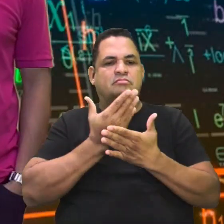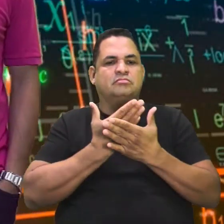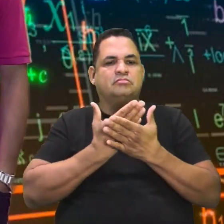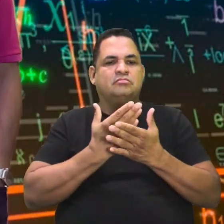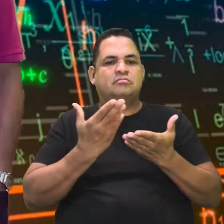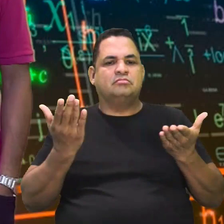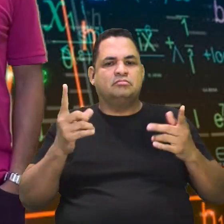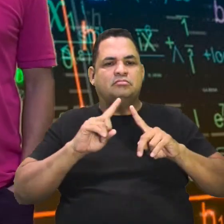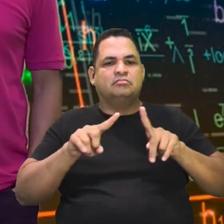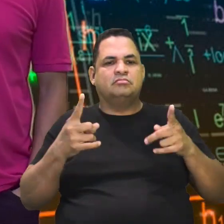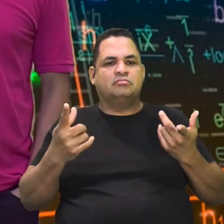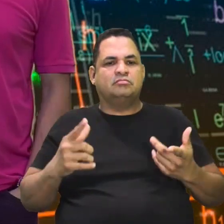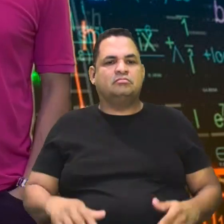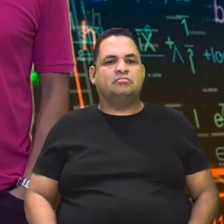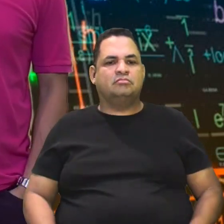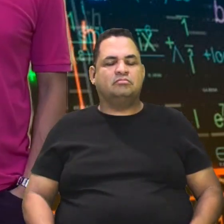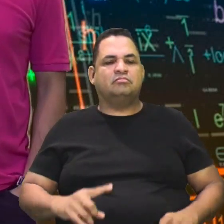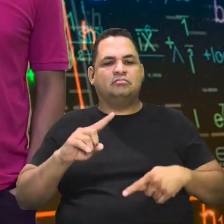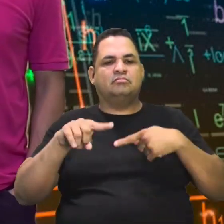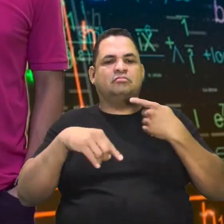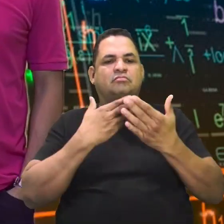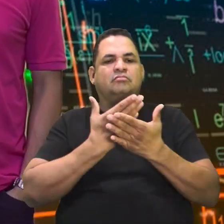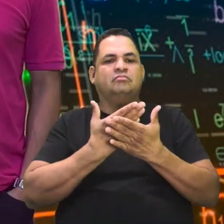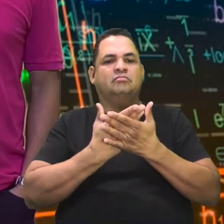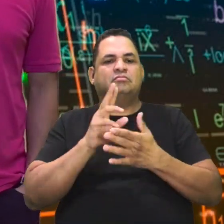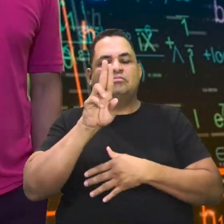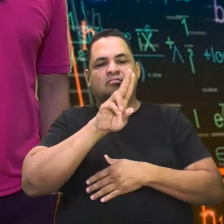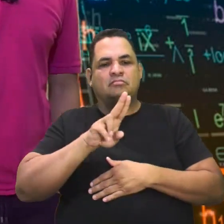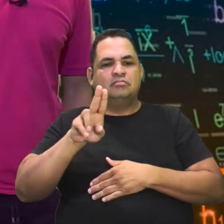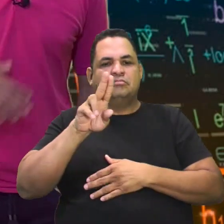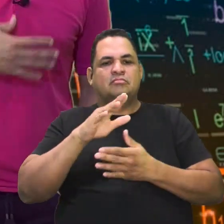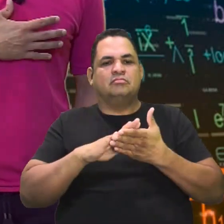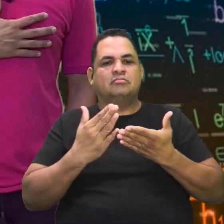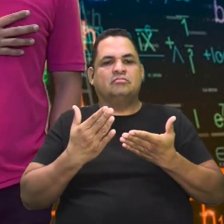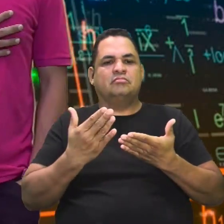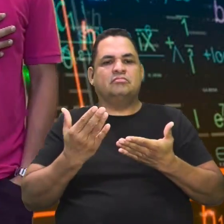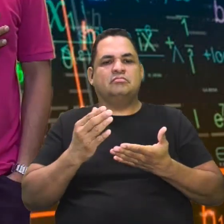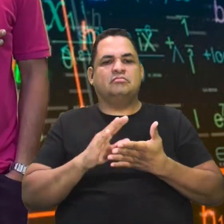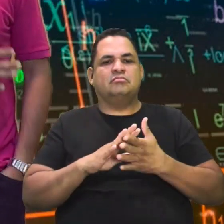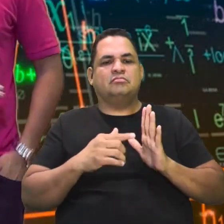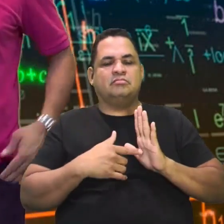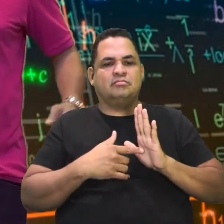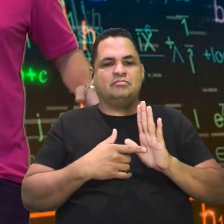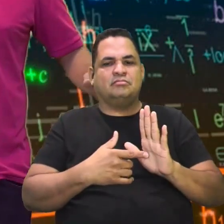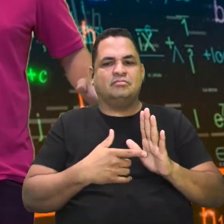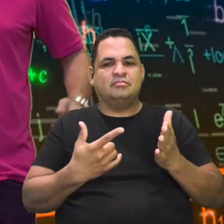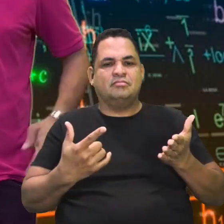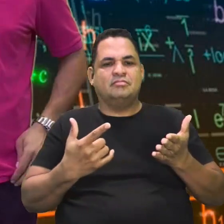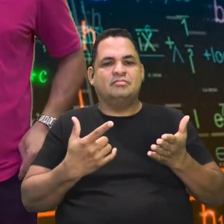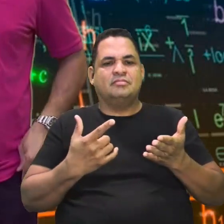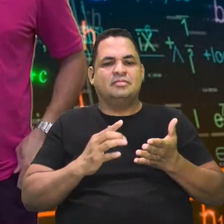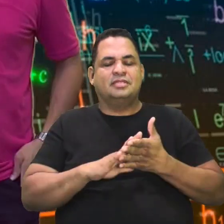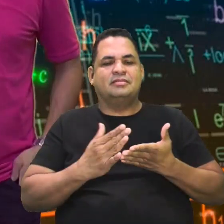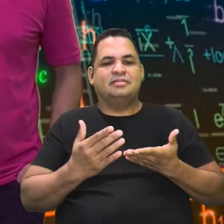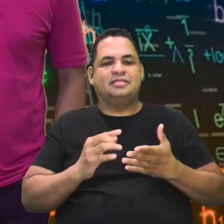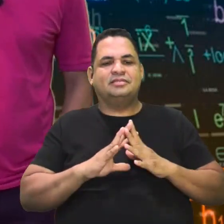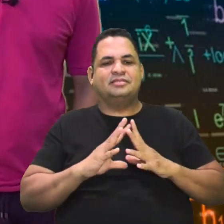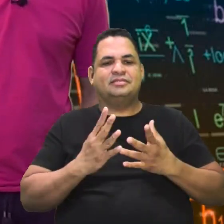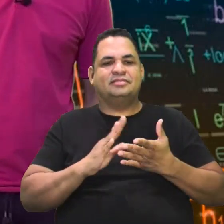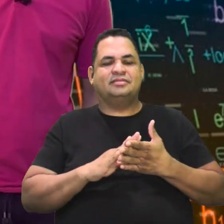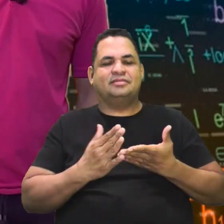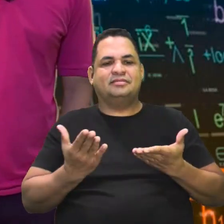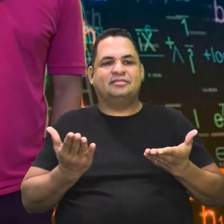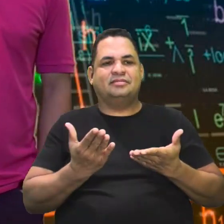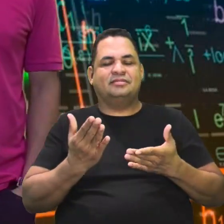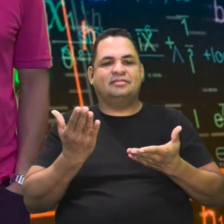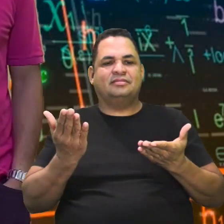aula, mas a próxima aula a gente vai vir com umas aplicações, né? Não, porque aqui a gente mata a dúvida e mostra o cálculo,